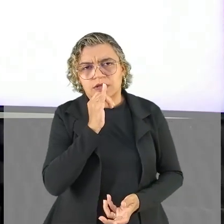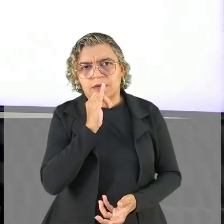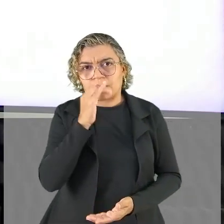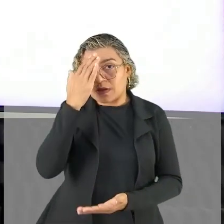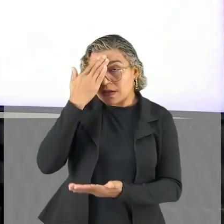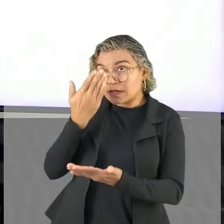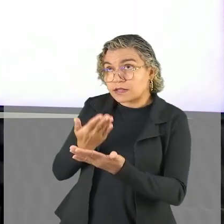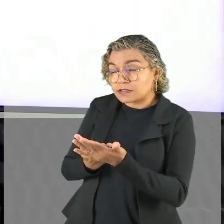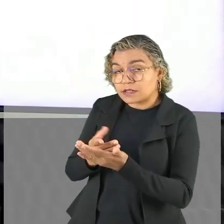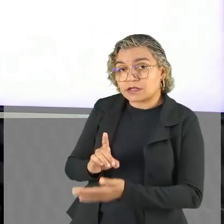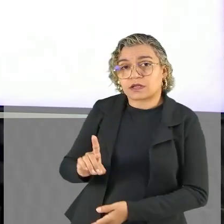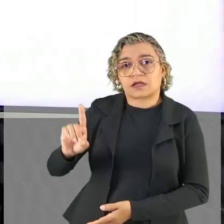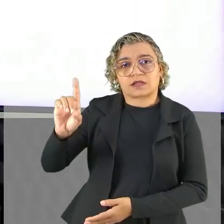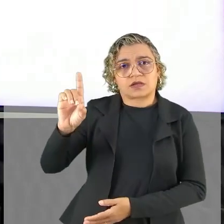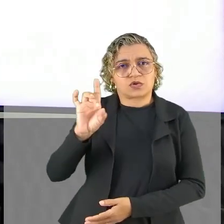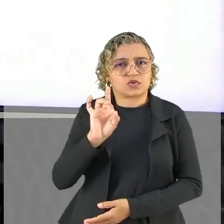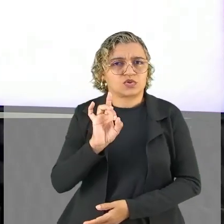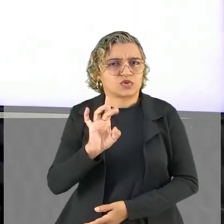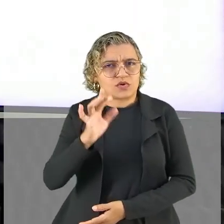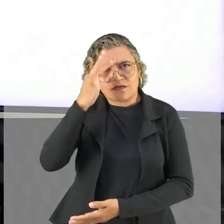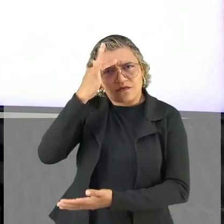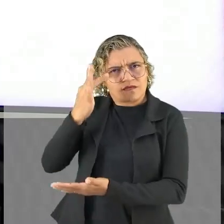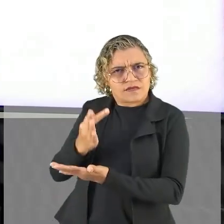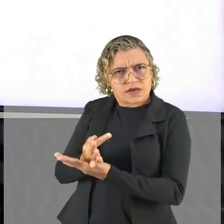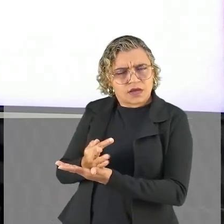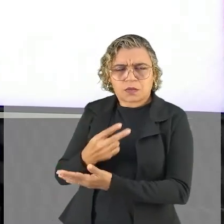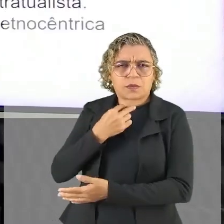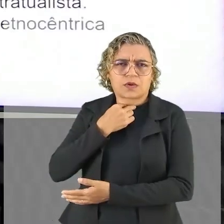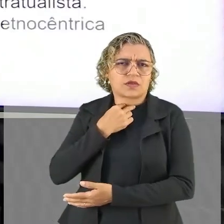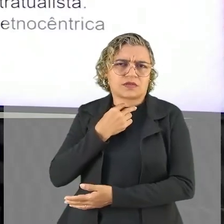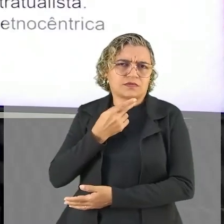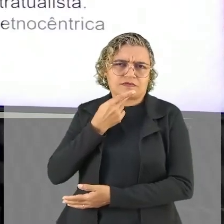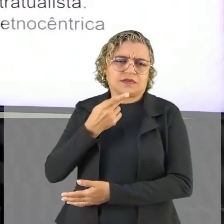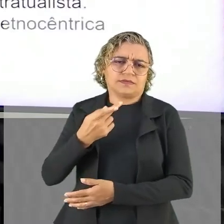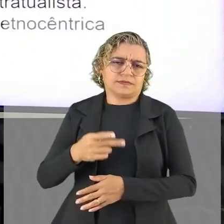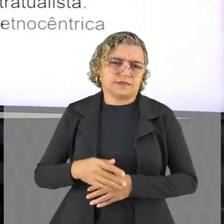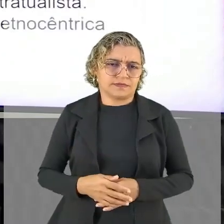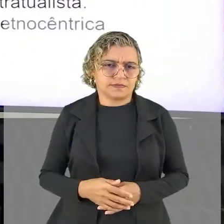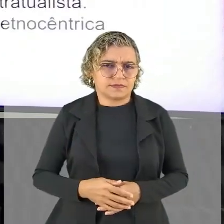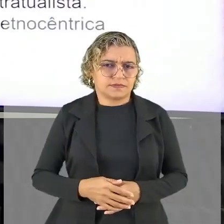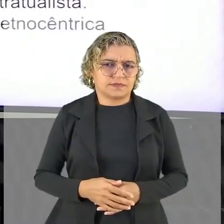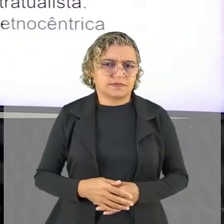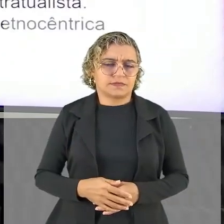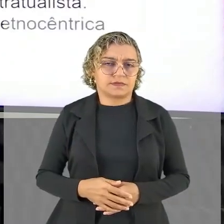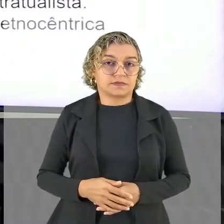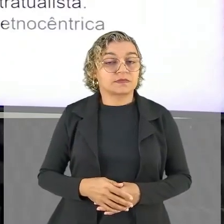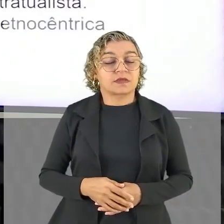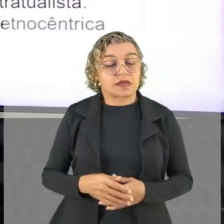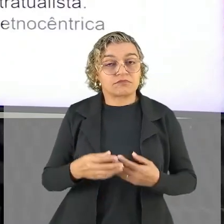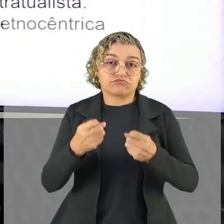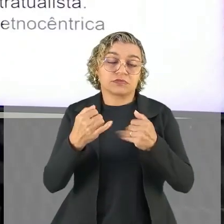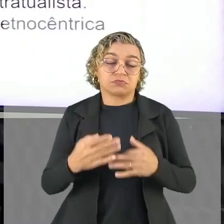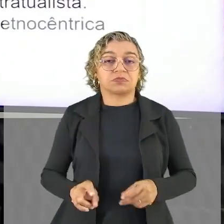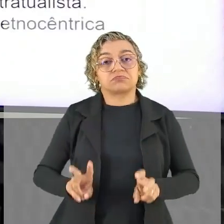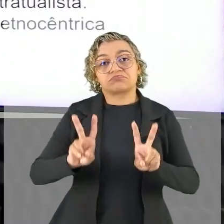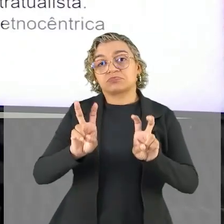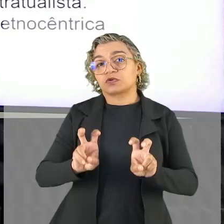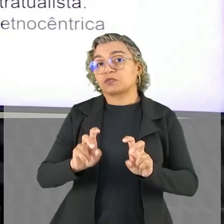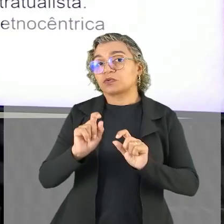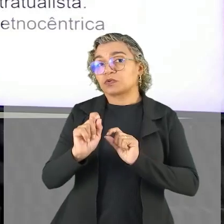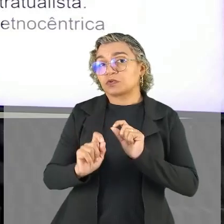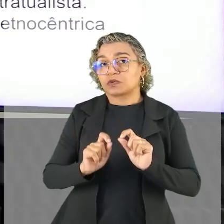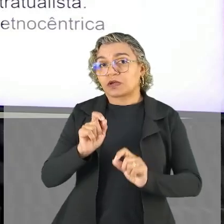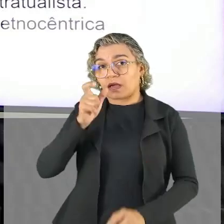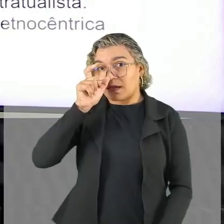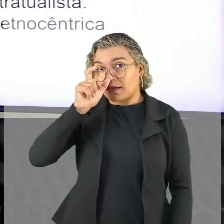Deus é apenas uma questão de fé. Pois bem, aqui ele trata sobre a ideia do René